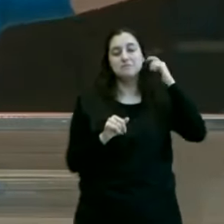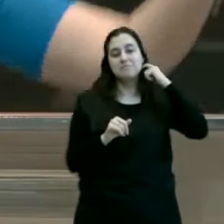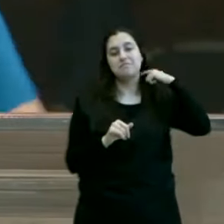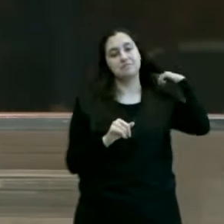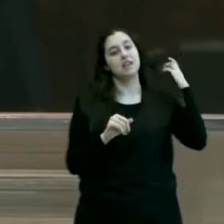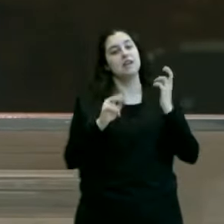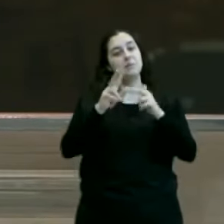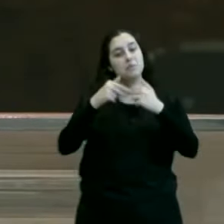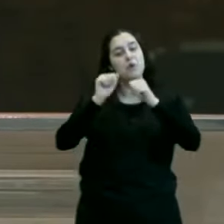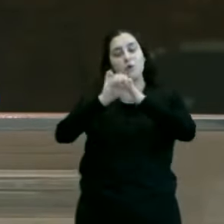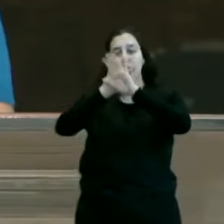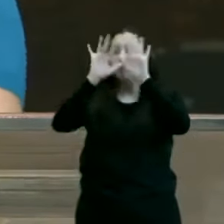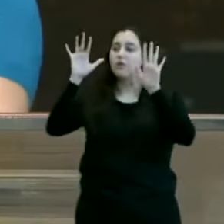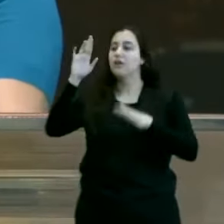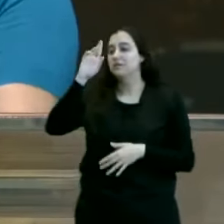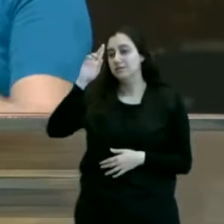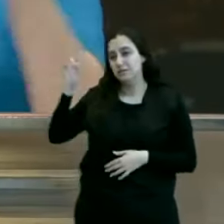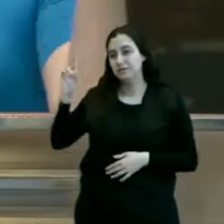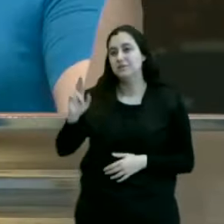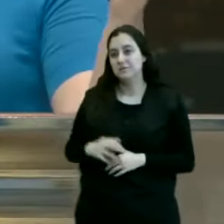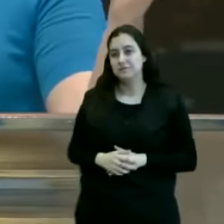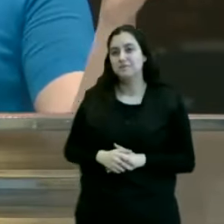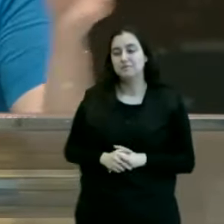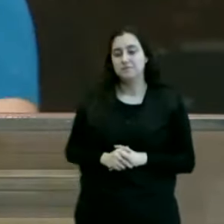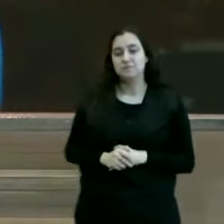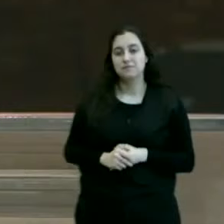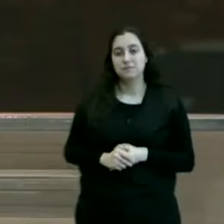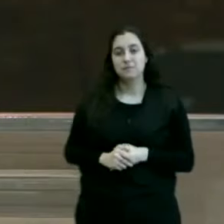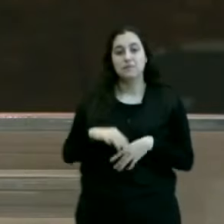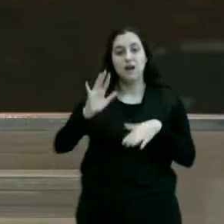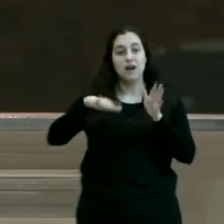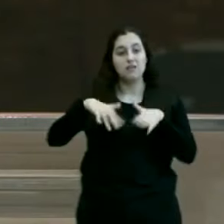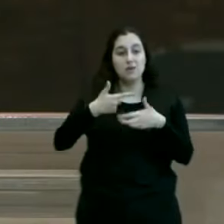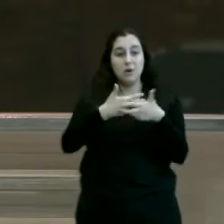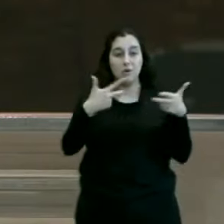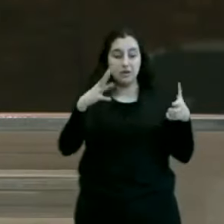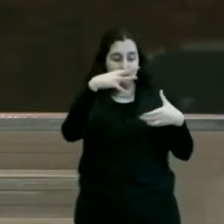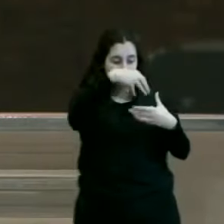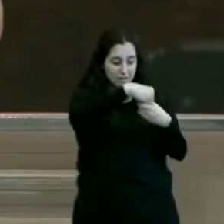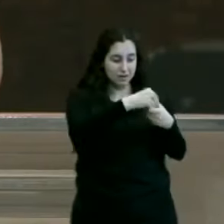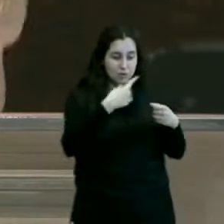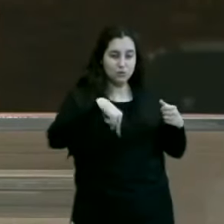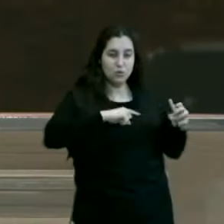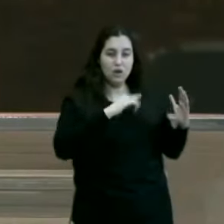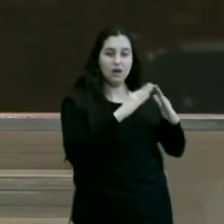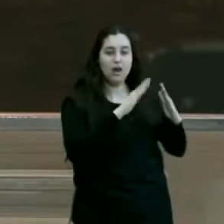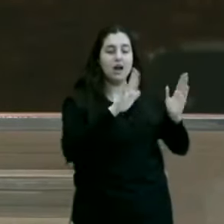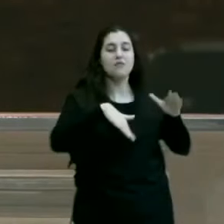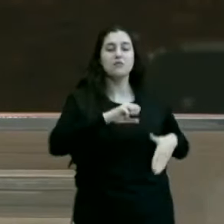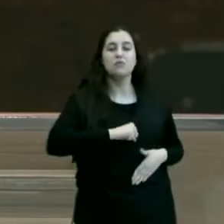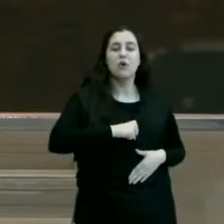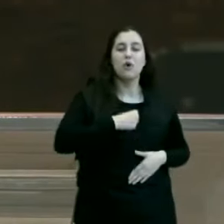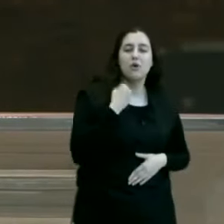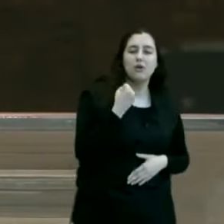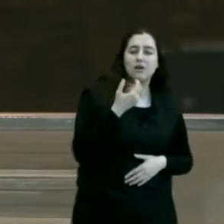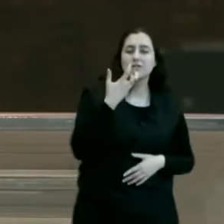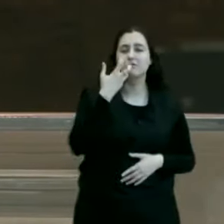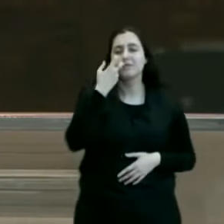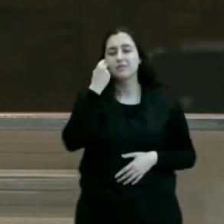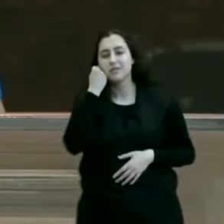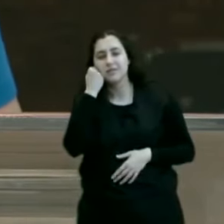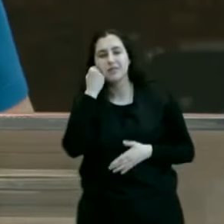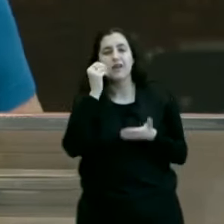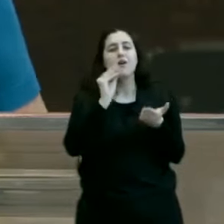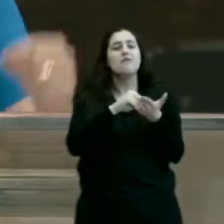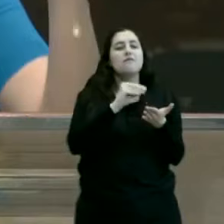para a glória do Senhor. Às vezes os altares que nós temos no nosso lar são altares do ódio, da amargura, da